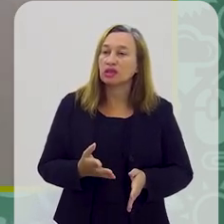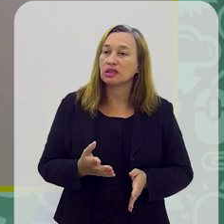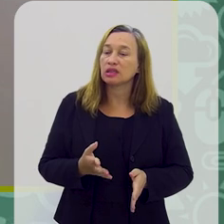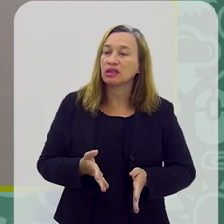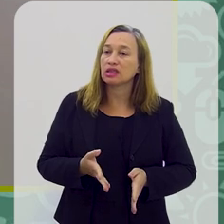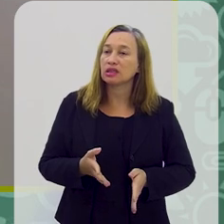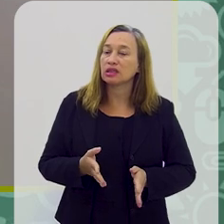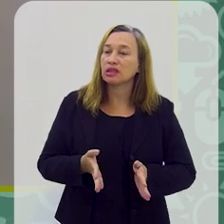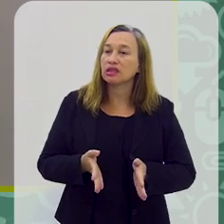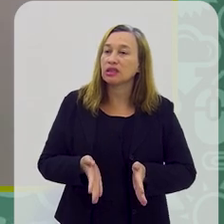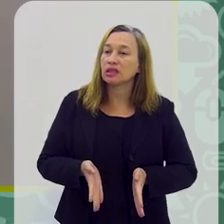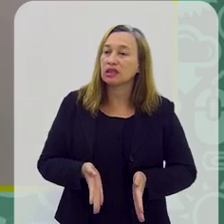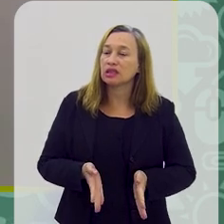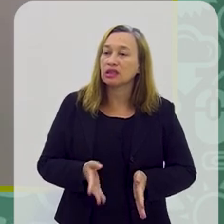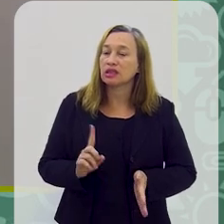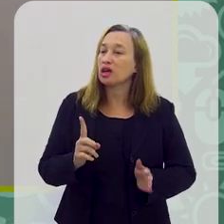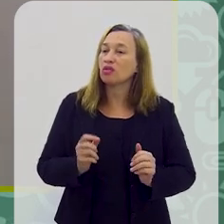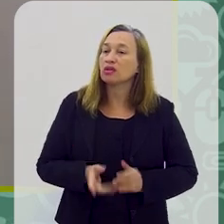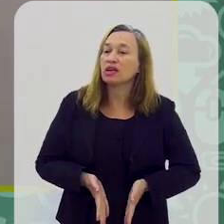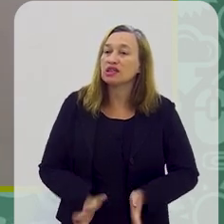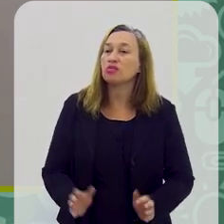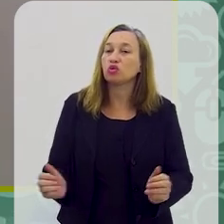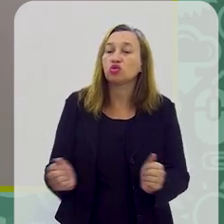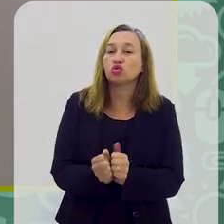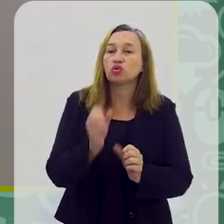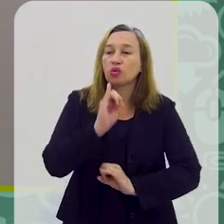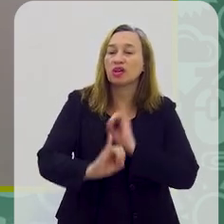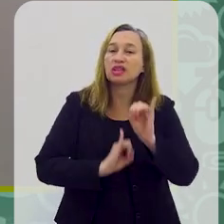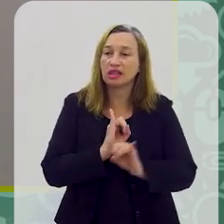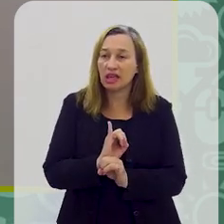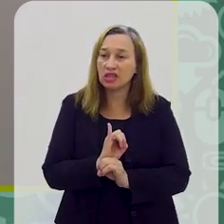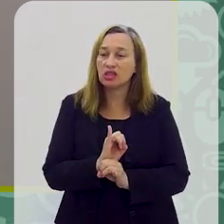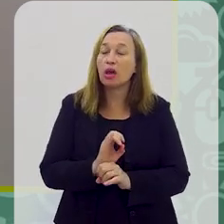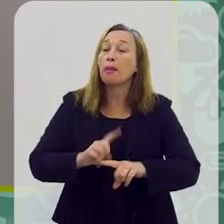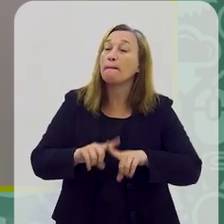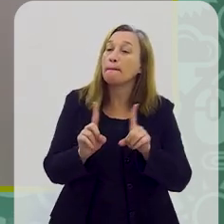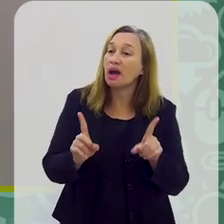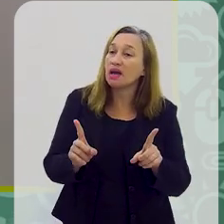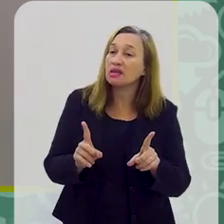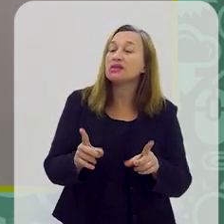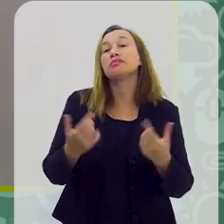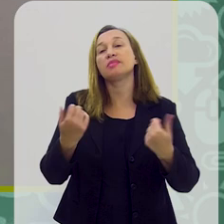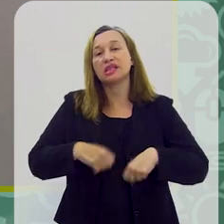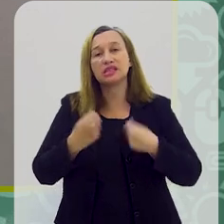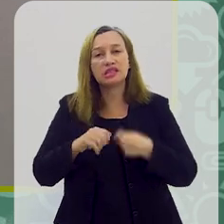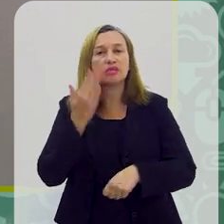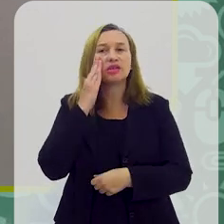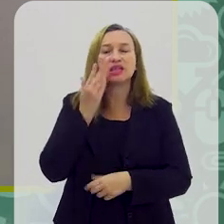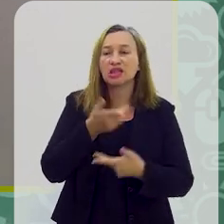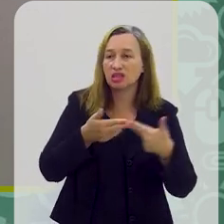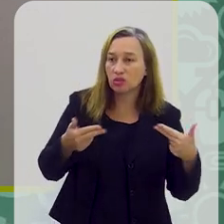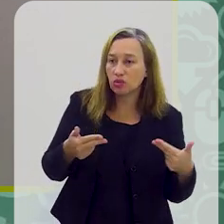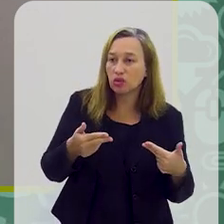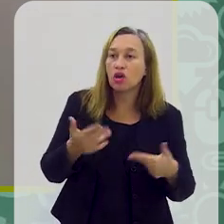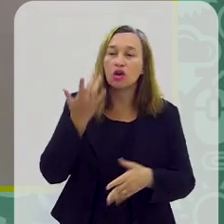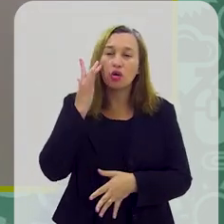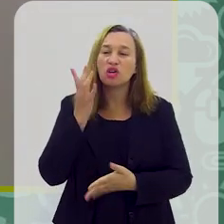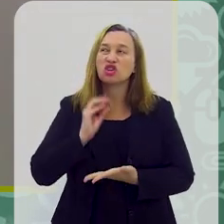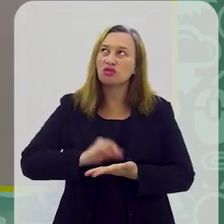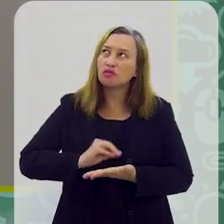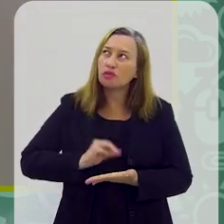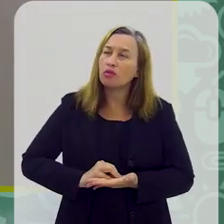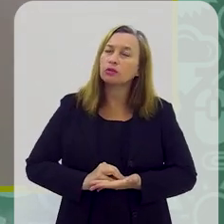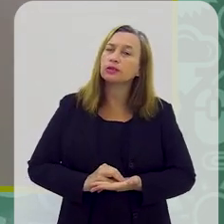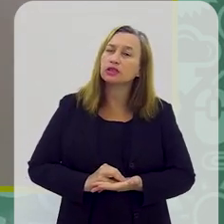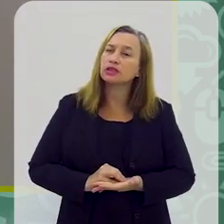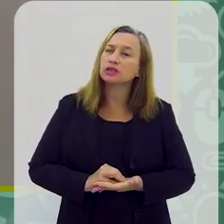nascemos antes, que não nascemos junto com a internet, né, que não nascemos já direto acessando a internet. A gente precisa entender essas